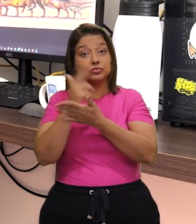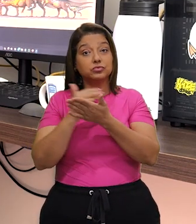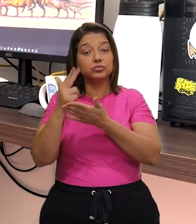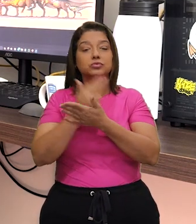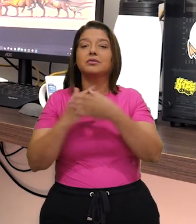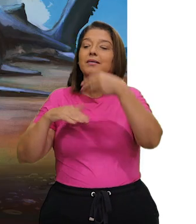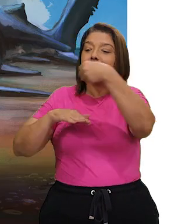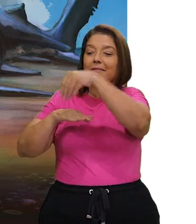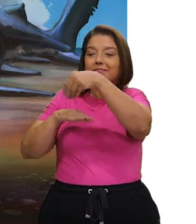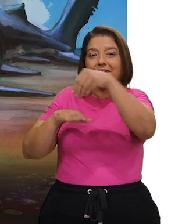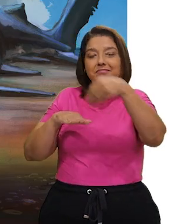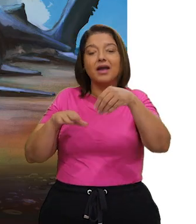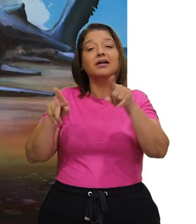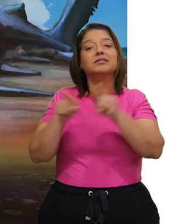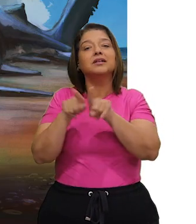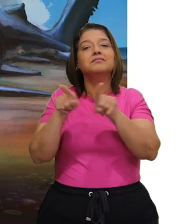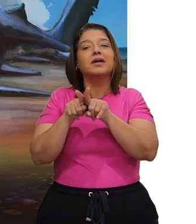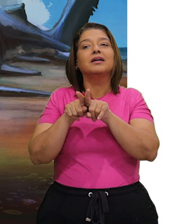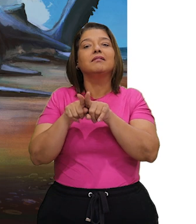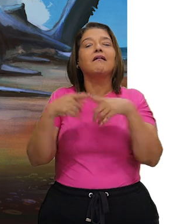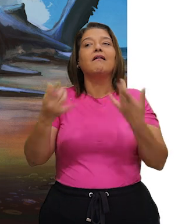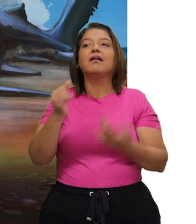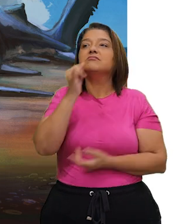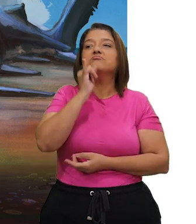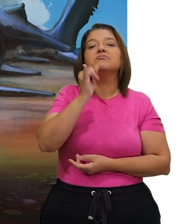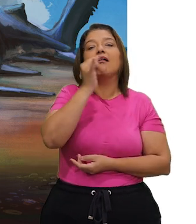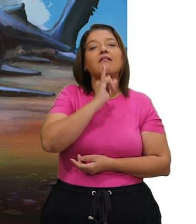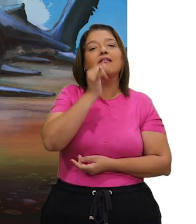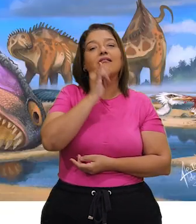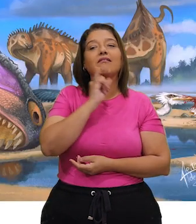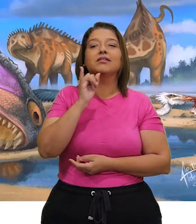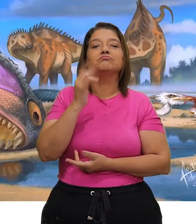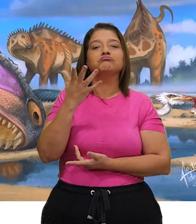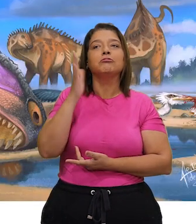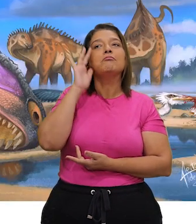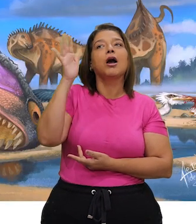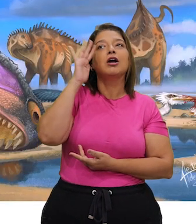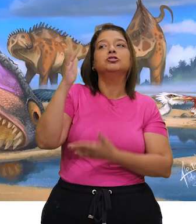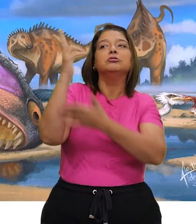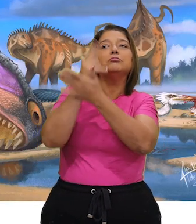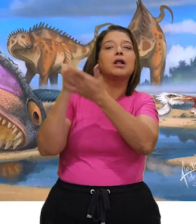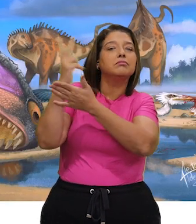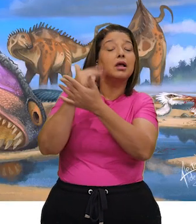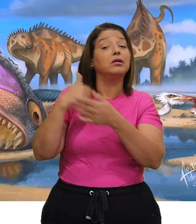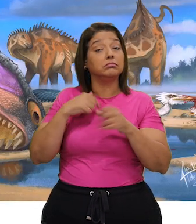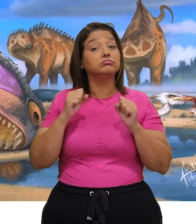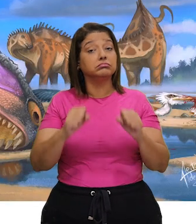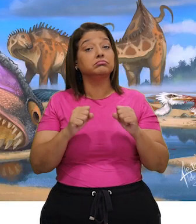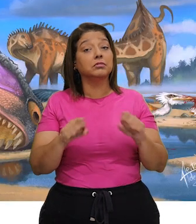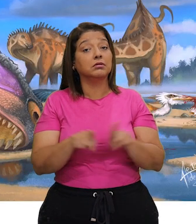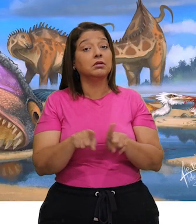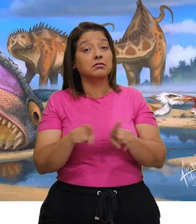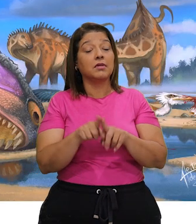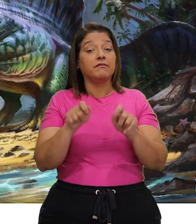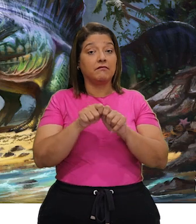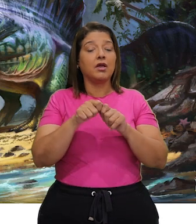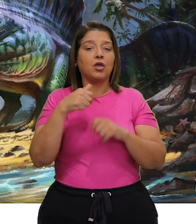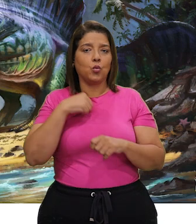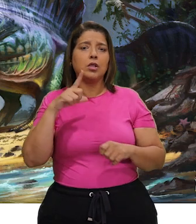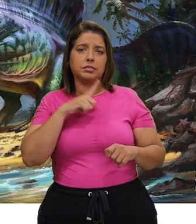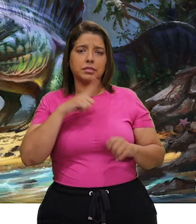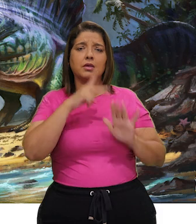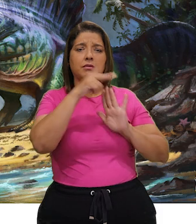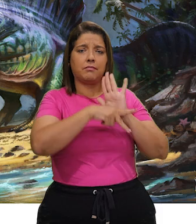cenários de ficção às vezes para livros de ficção fantasia então é possível Inclusive tem um projeto pessoal em que eu